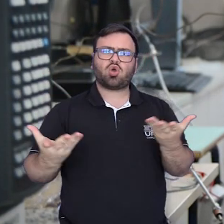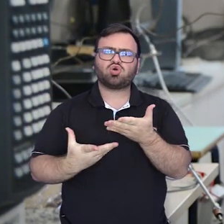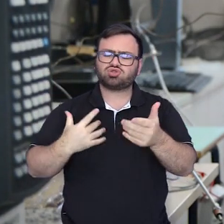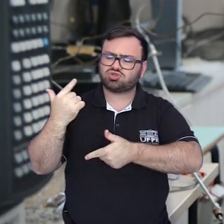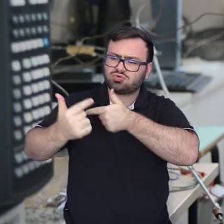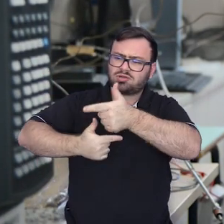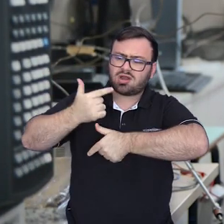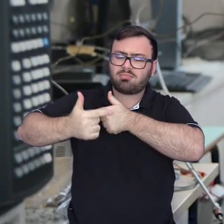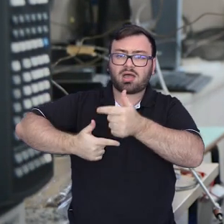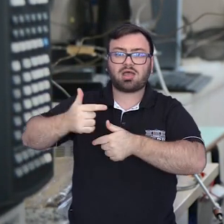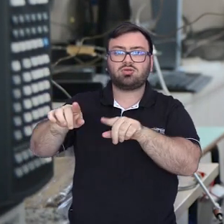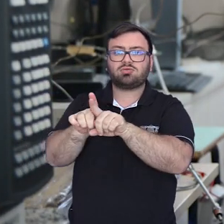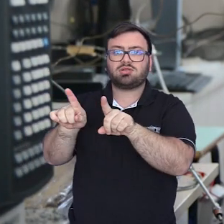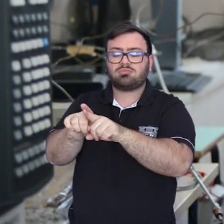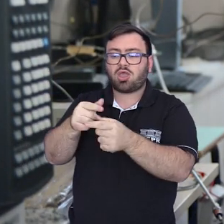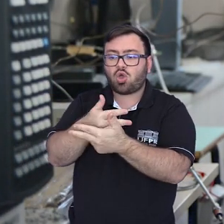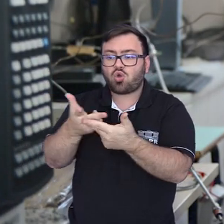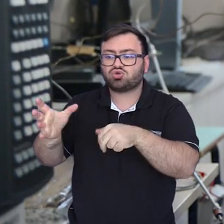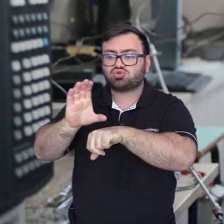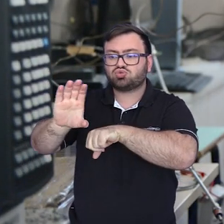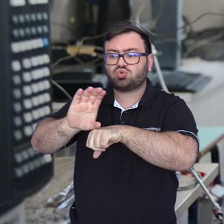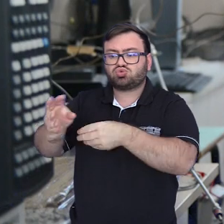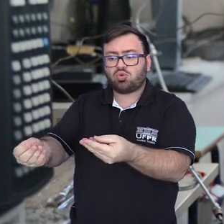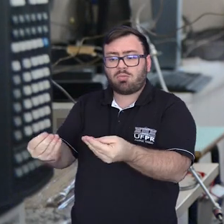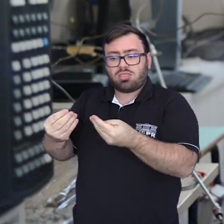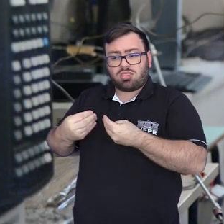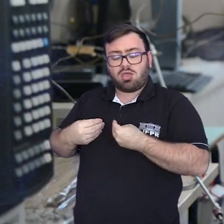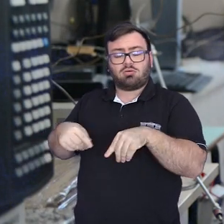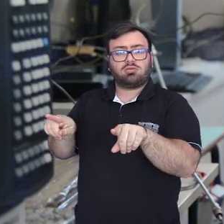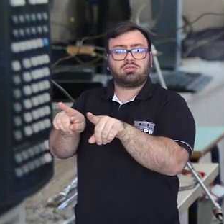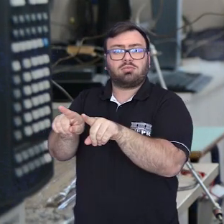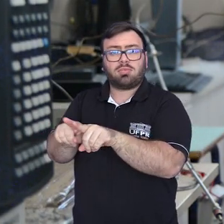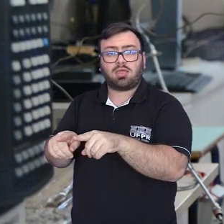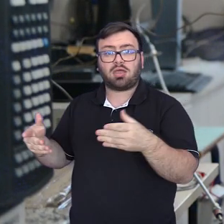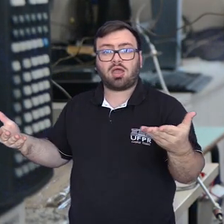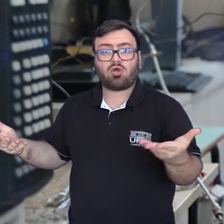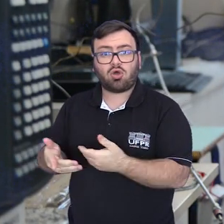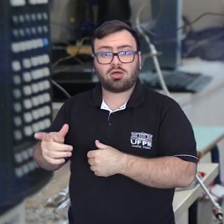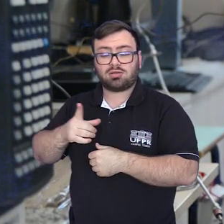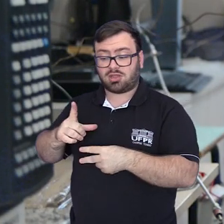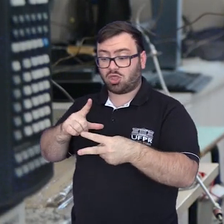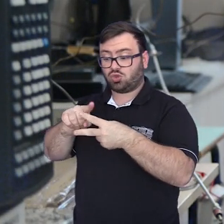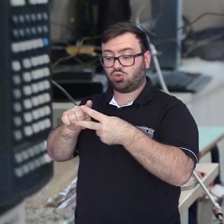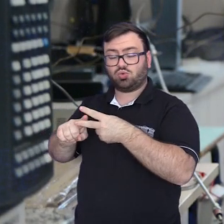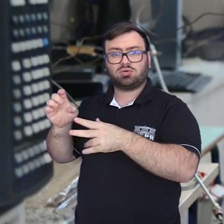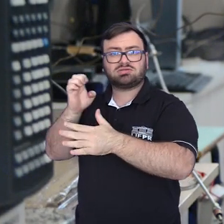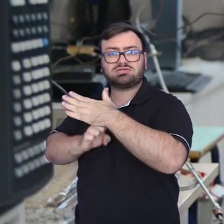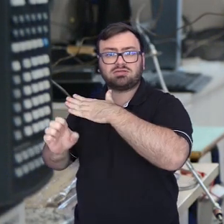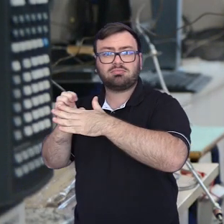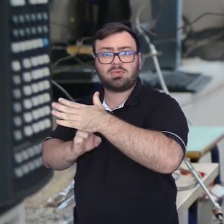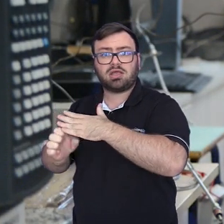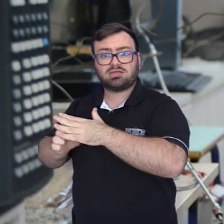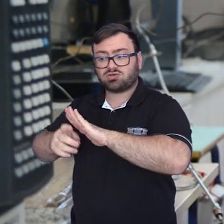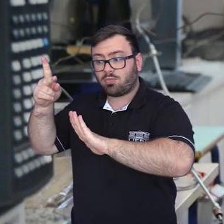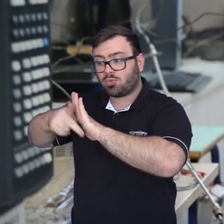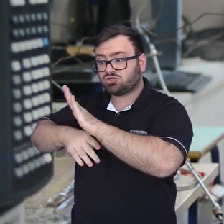e, inclusive, tenho hoje duas startups que foram projetos desenvolvidos dentro da universidade, onde eu